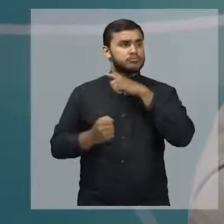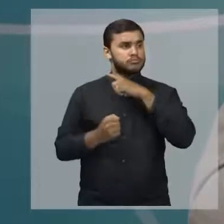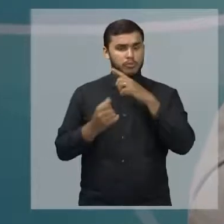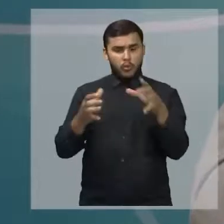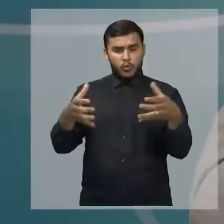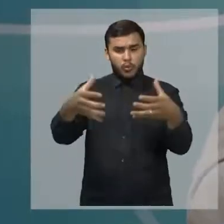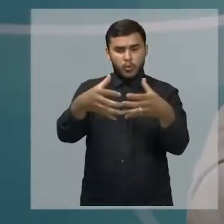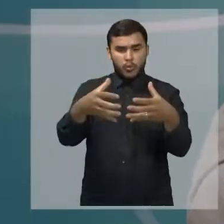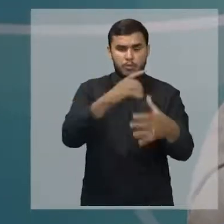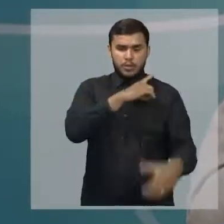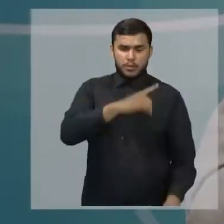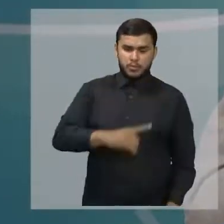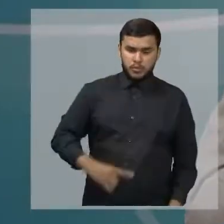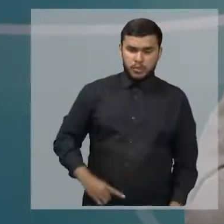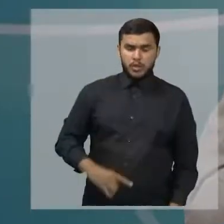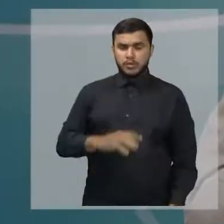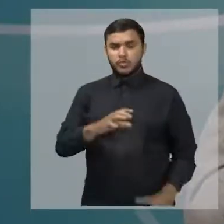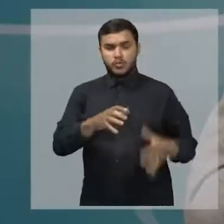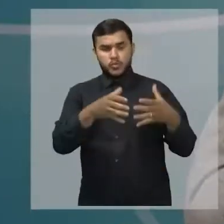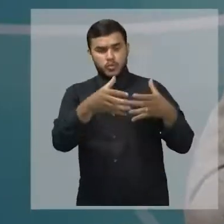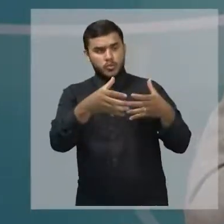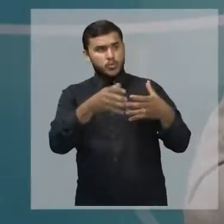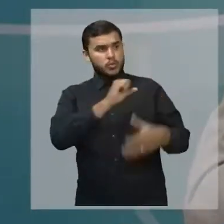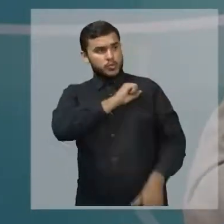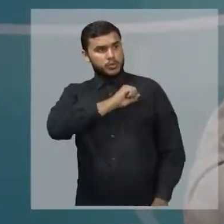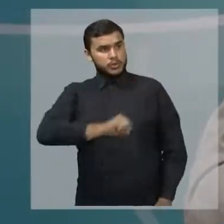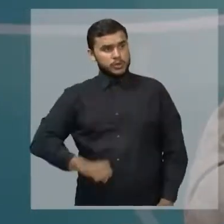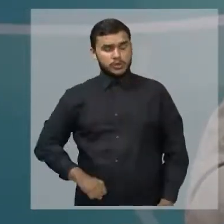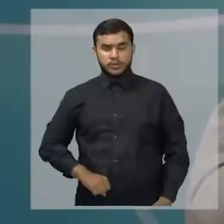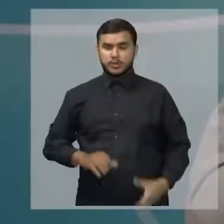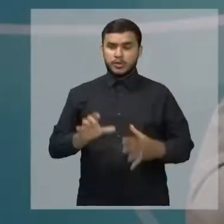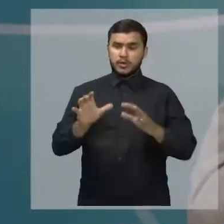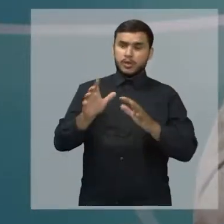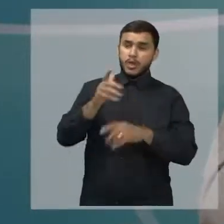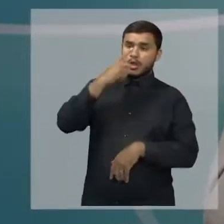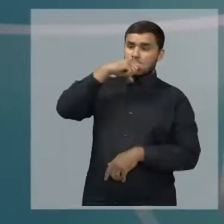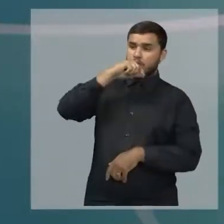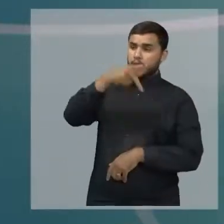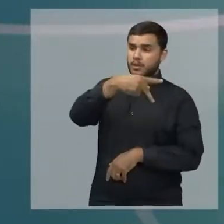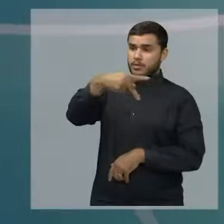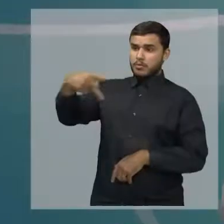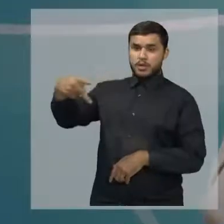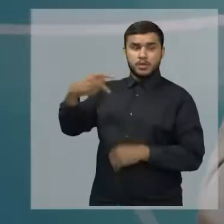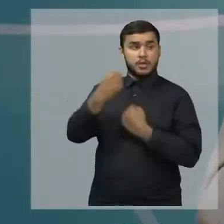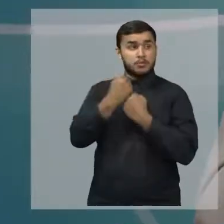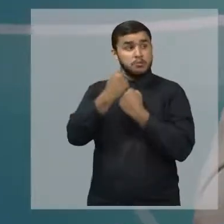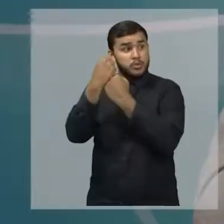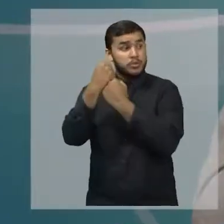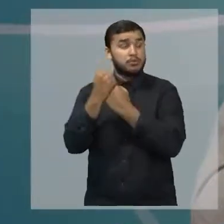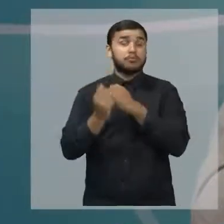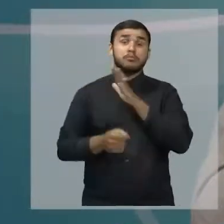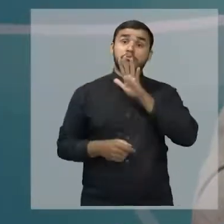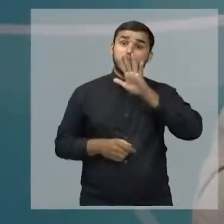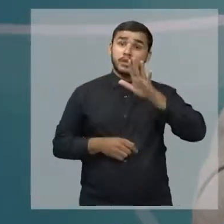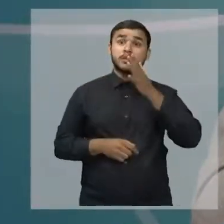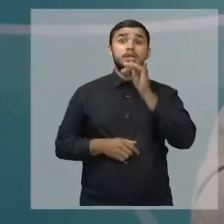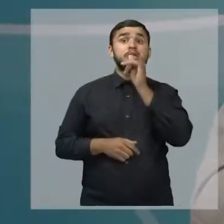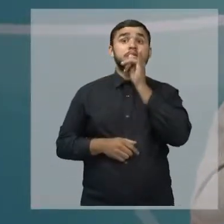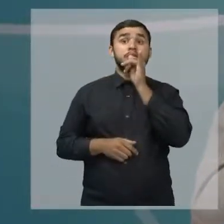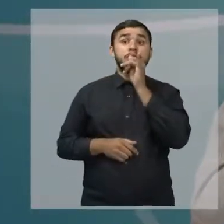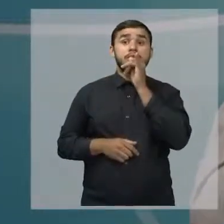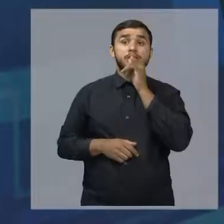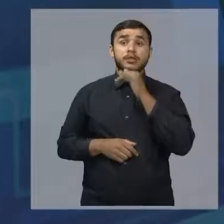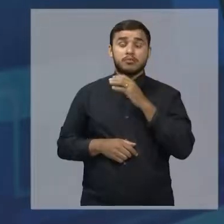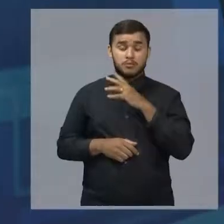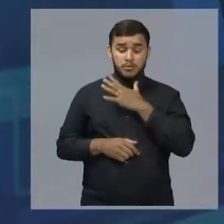governo, que nesse momento o governo não optou, é uma opção do presidente Bolsonaro,